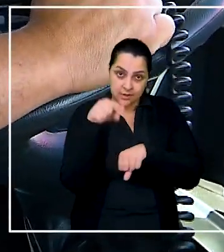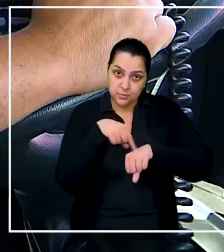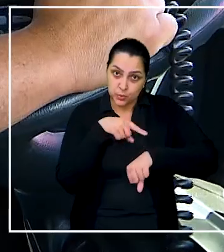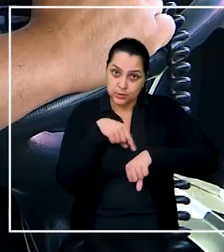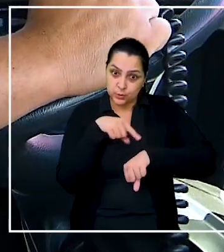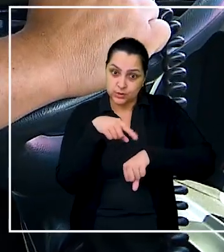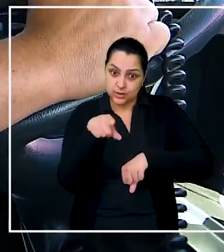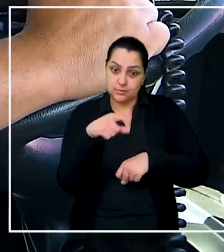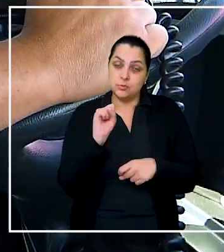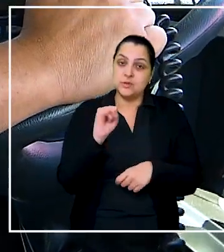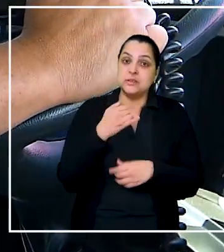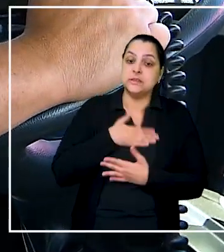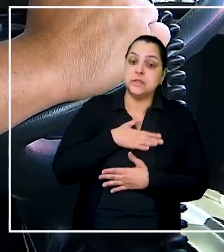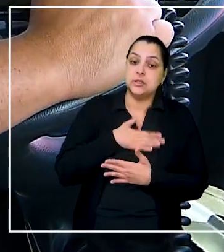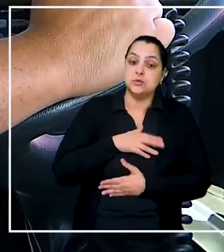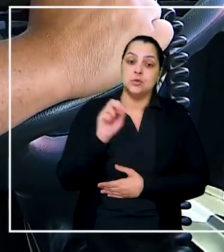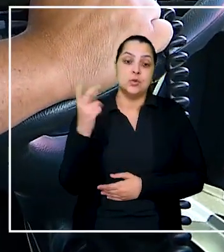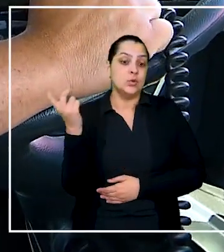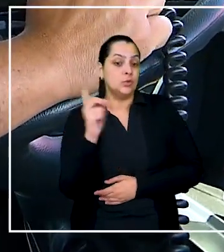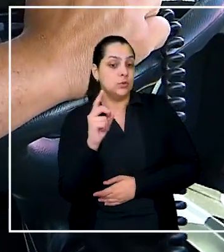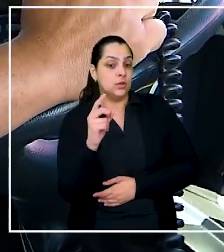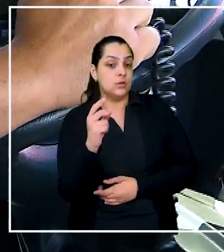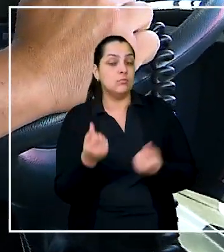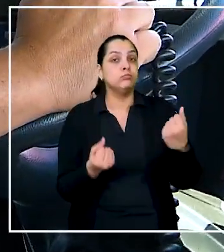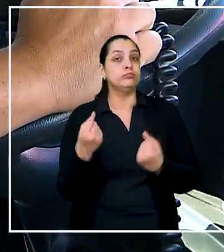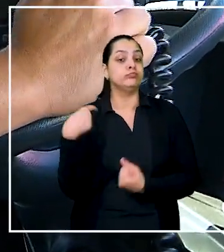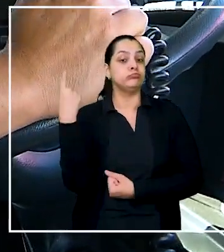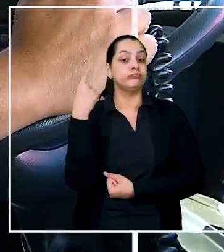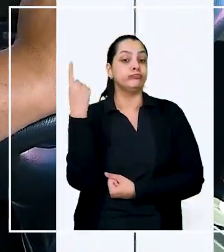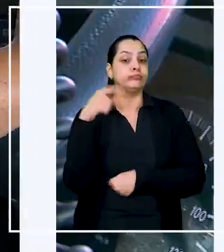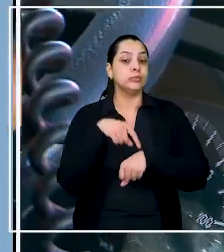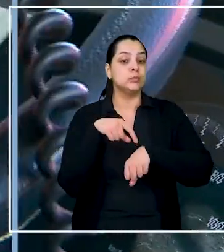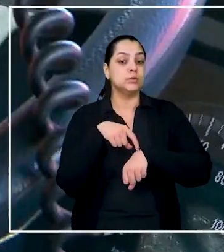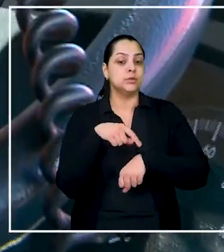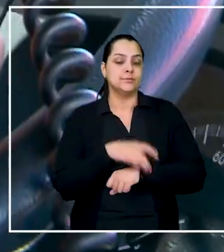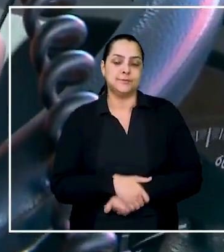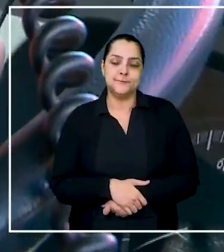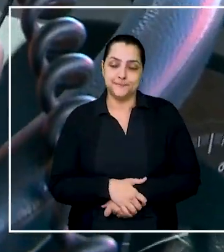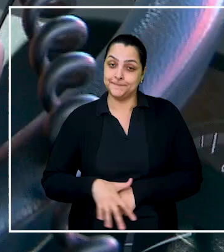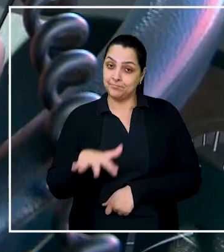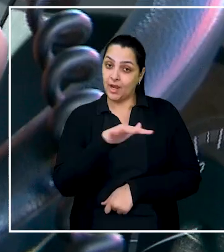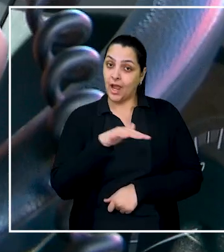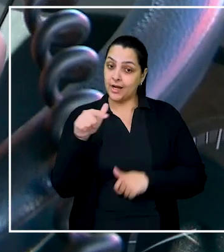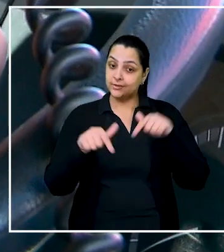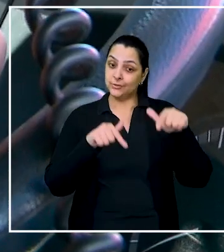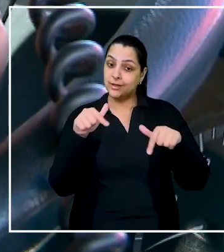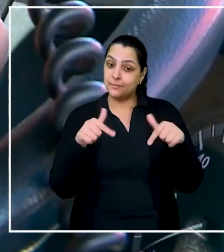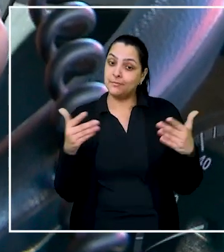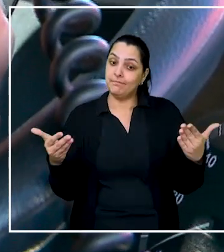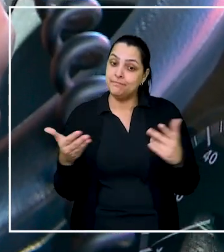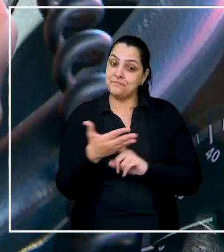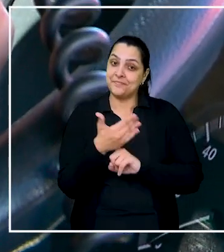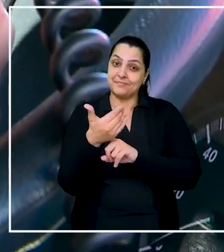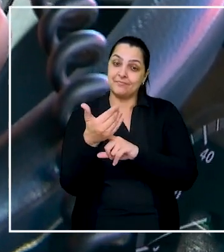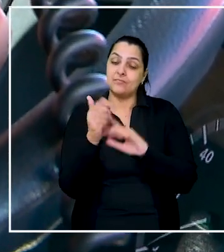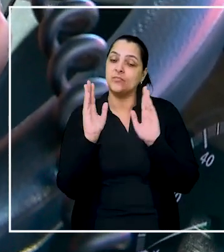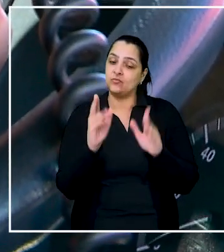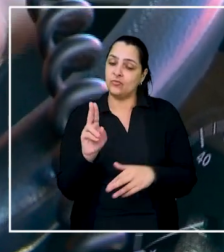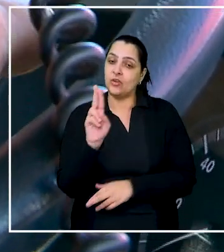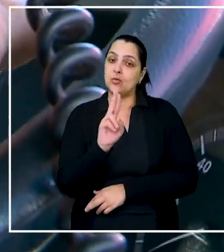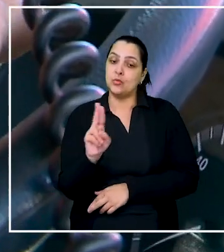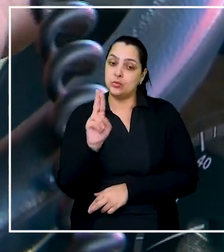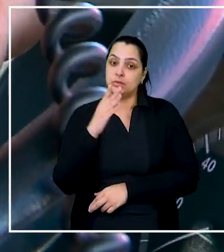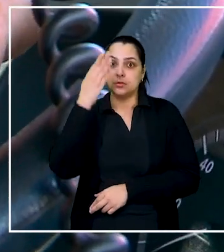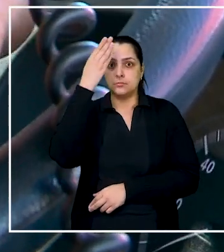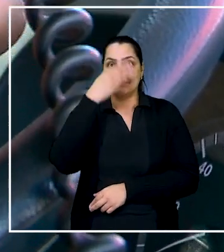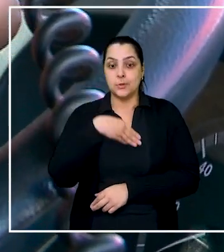sabem o tempo que a gente teve de descanso, já sabem o tempo que a gente rodou. No âmbito trabalhista, a tecnologia já tem